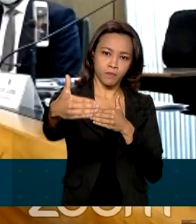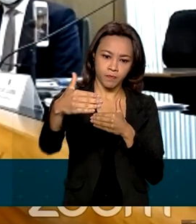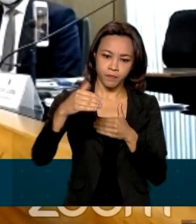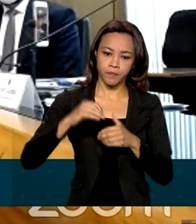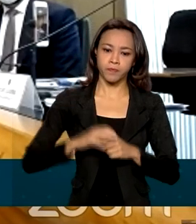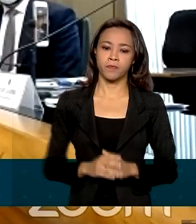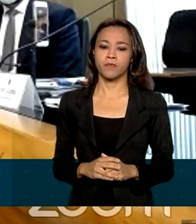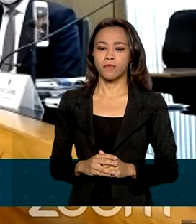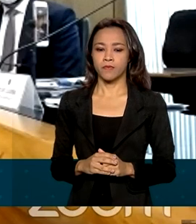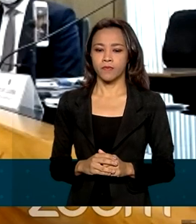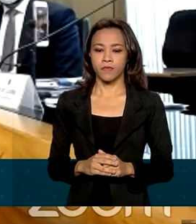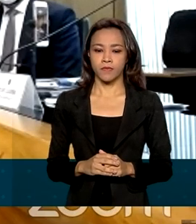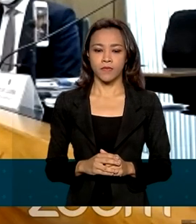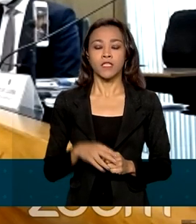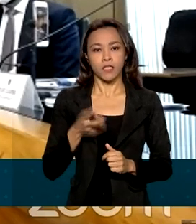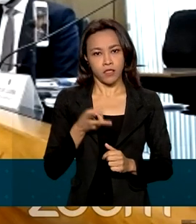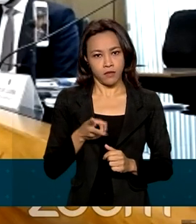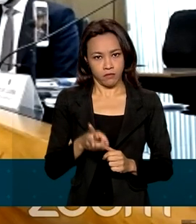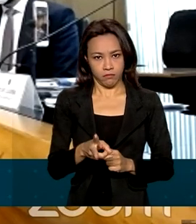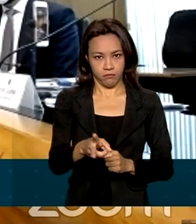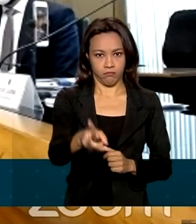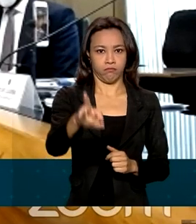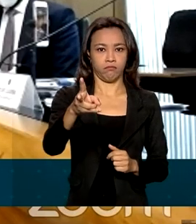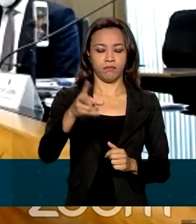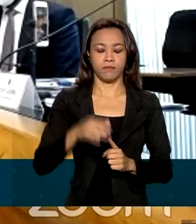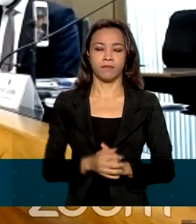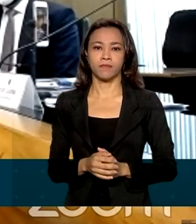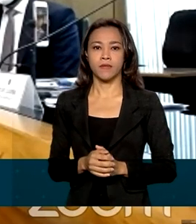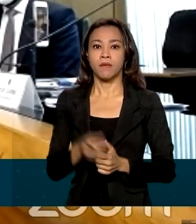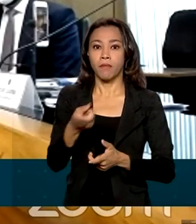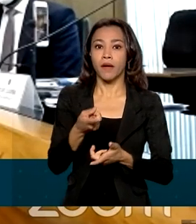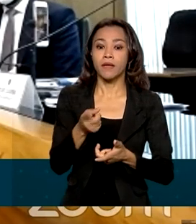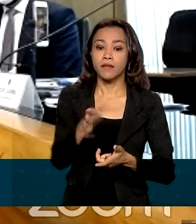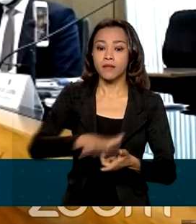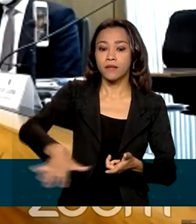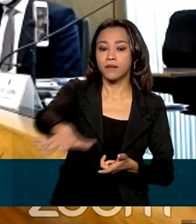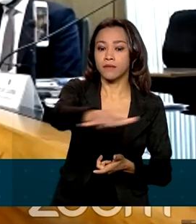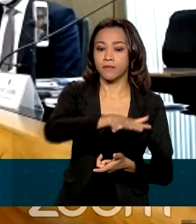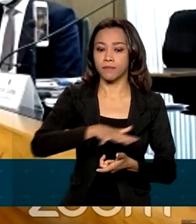nós temos é de continuar esse crescimento na geração de empregos normais do Brasil.